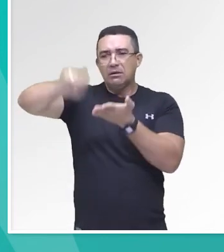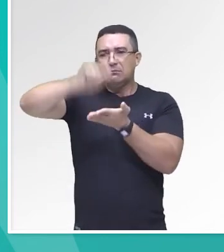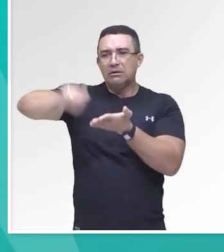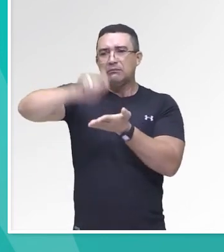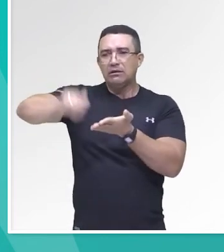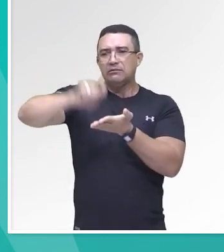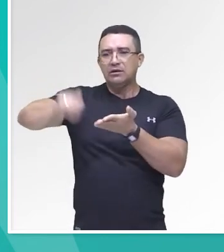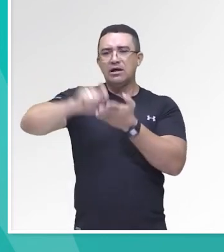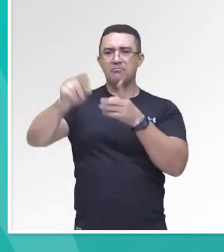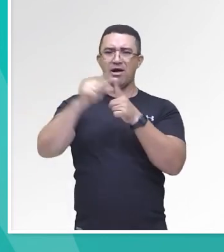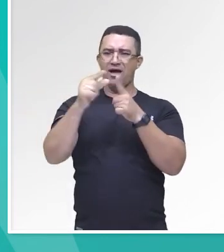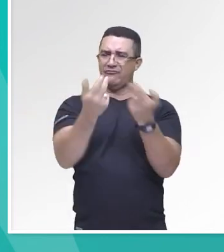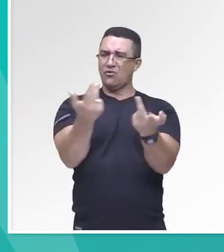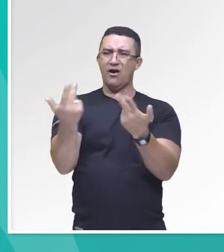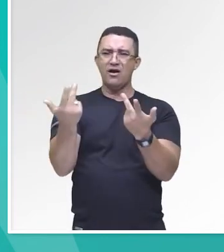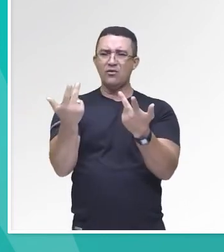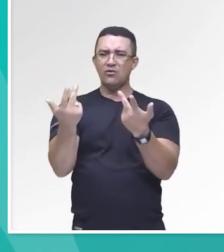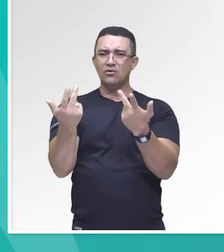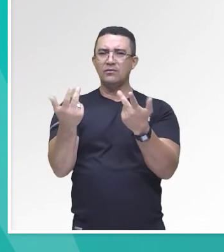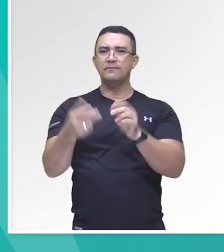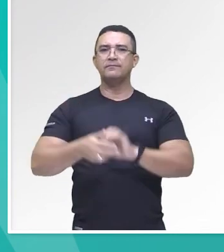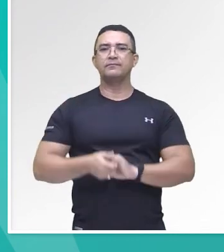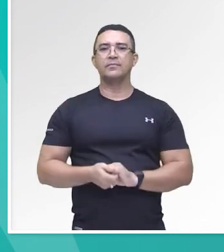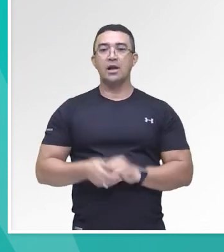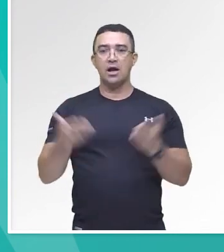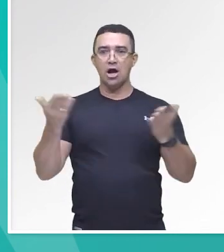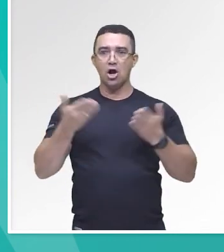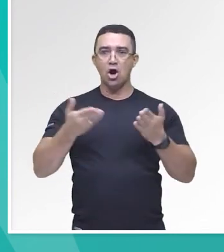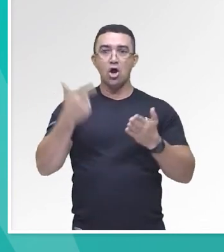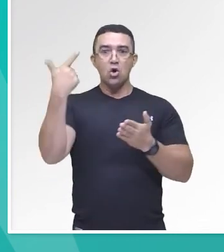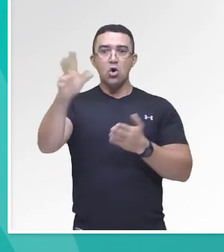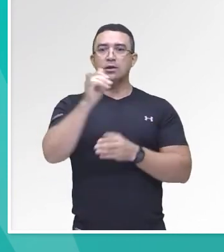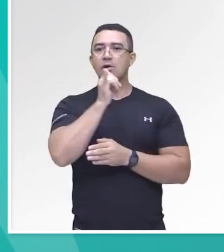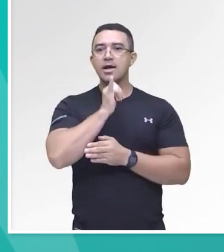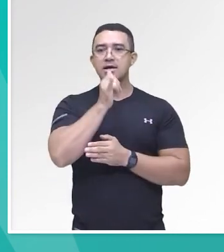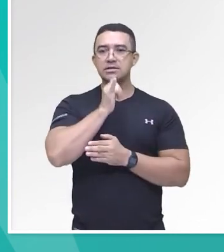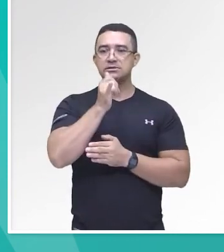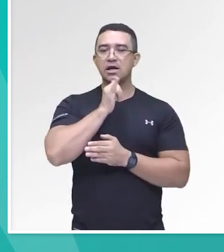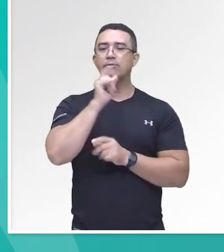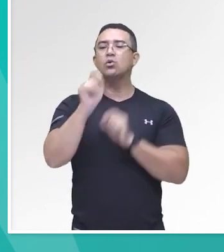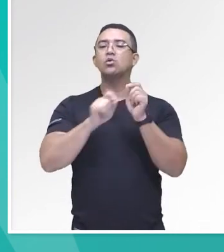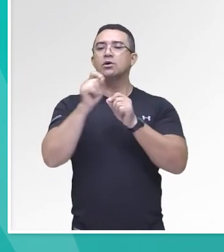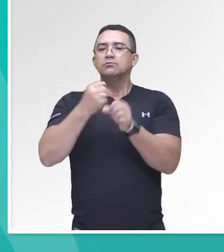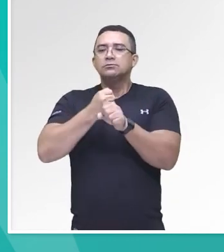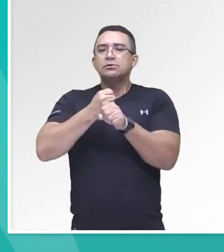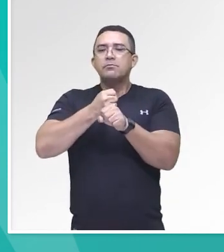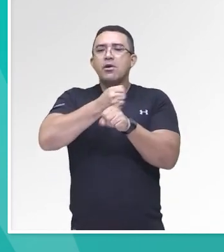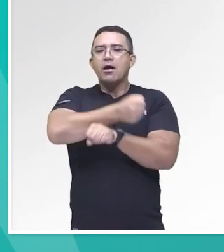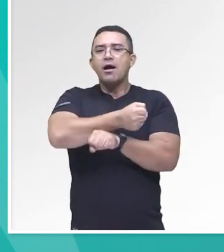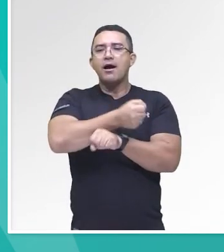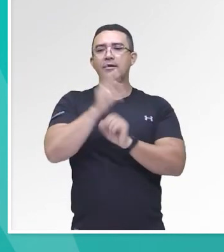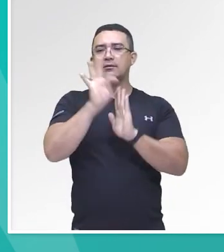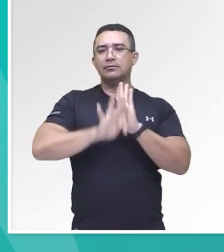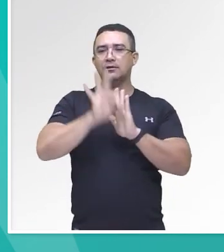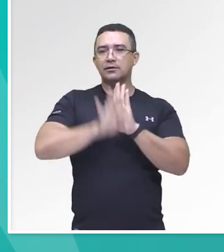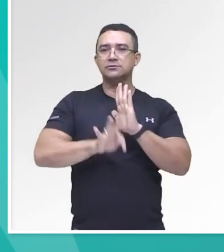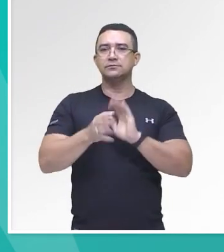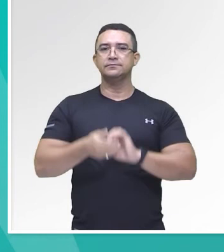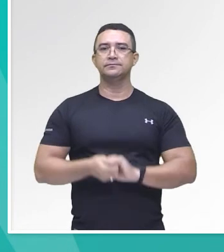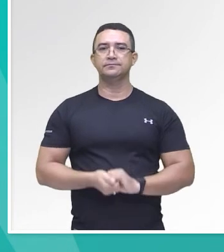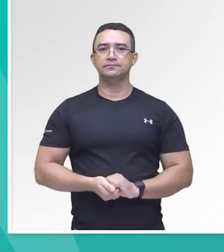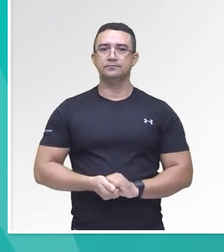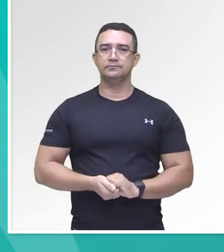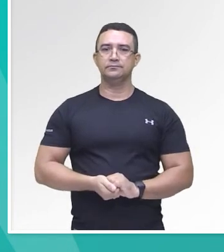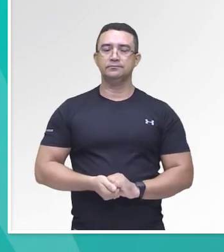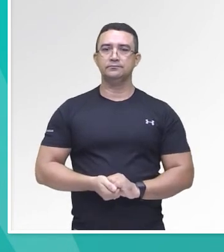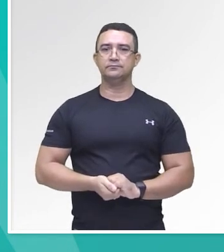tempo todo a mesma palavra. Então, agora a gente tem outro exemplo para explorar. Olha só. Então, olha aqui, vamos avançar no